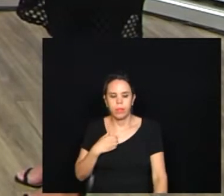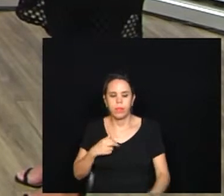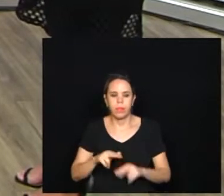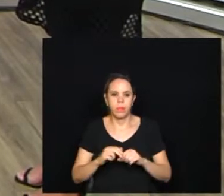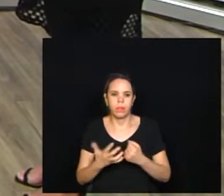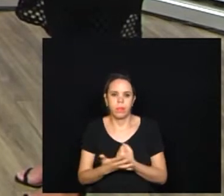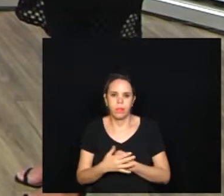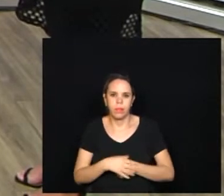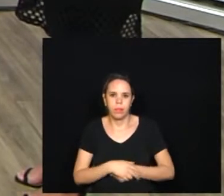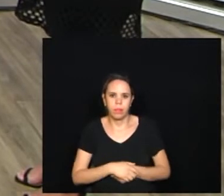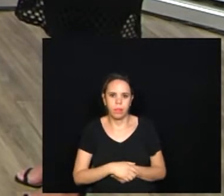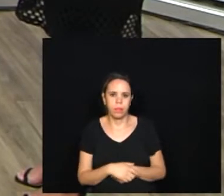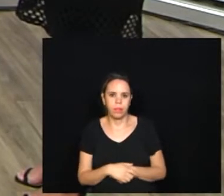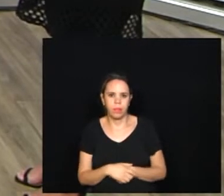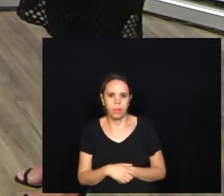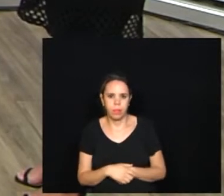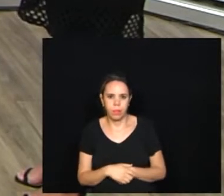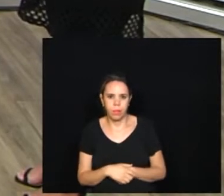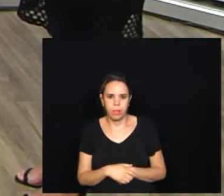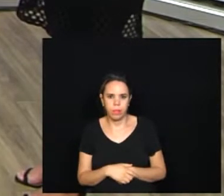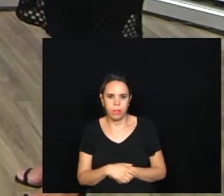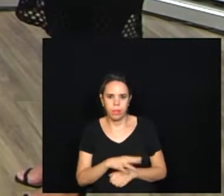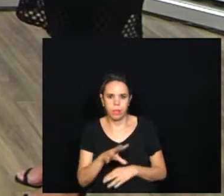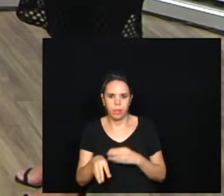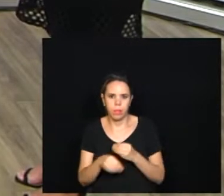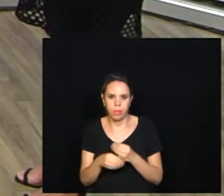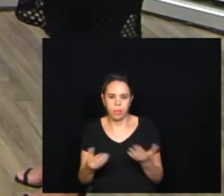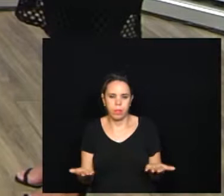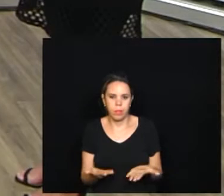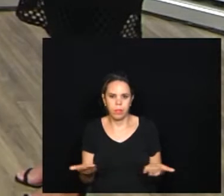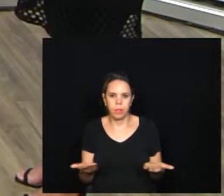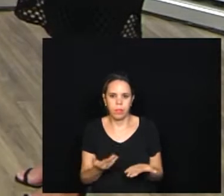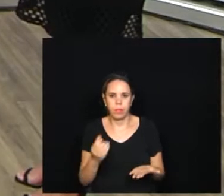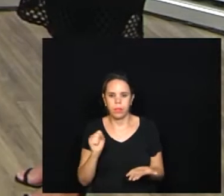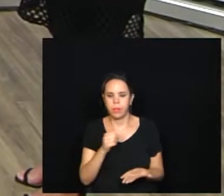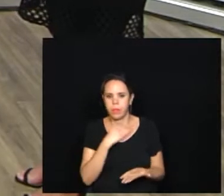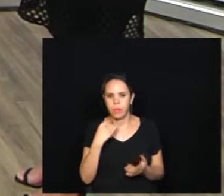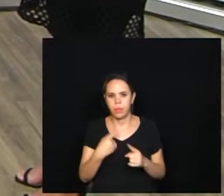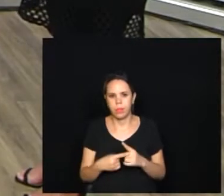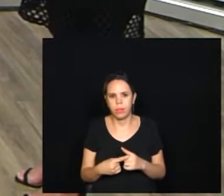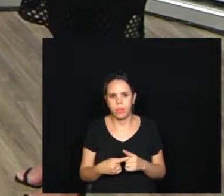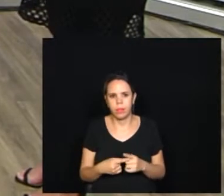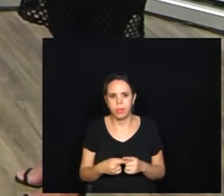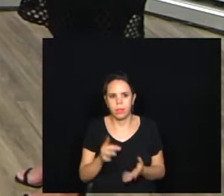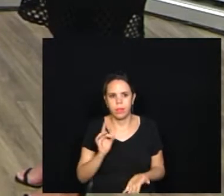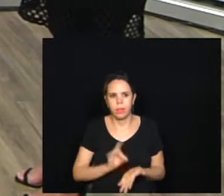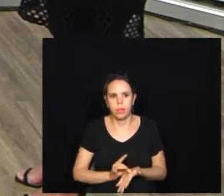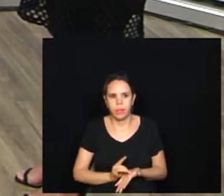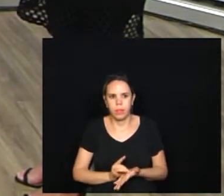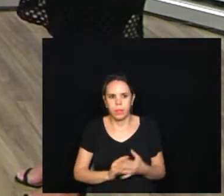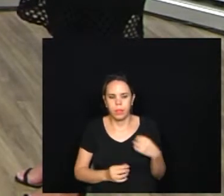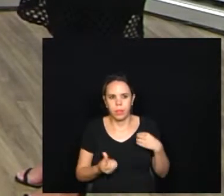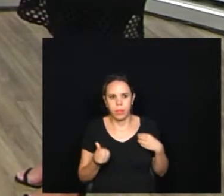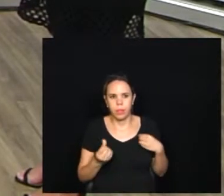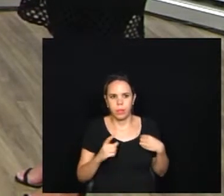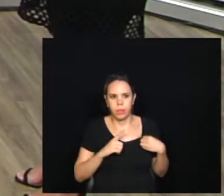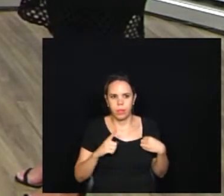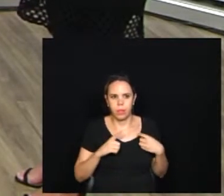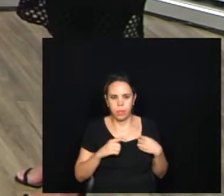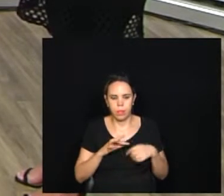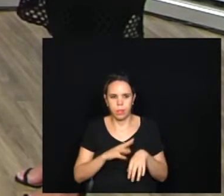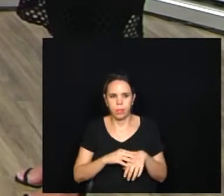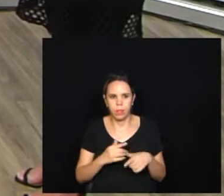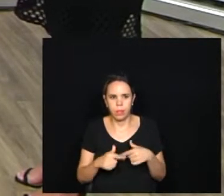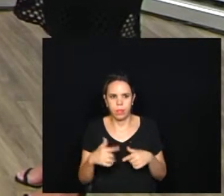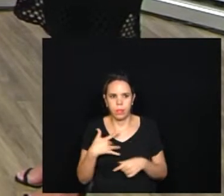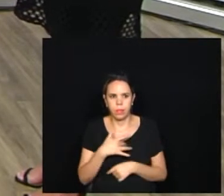para a Covid-19 nesta última atualização, mas 8 óbitos foram confirmados, 6 tinham